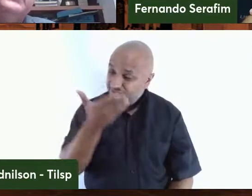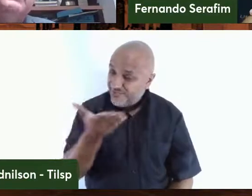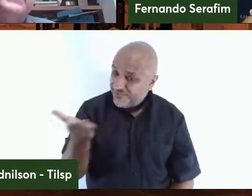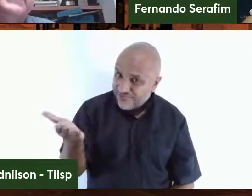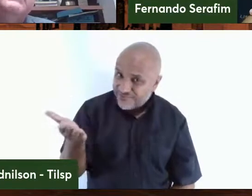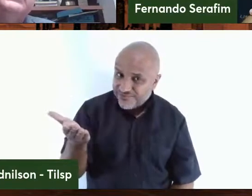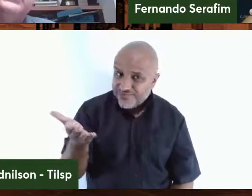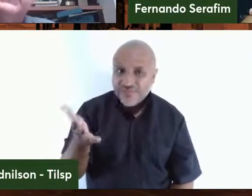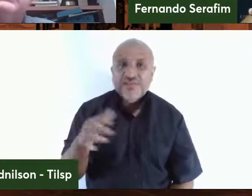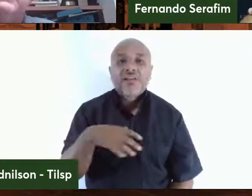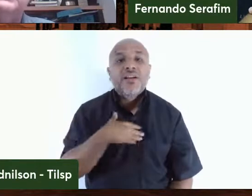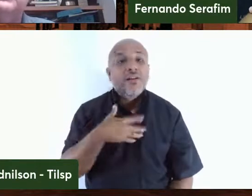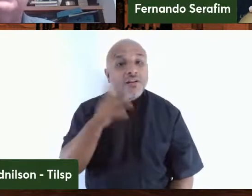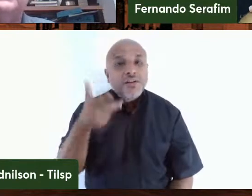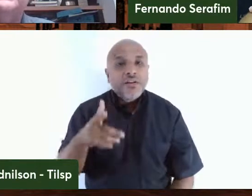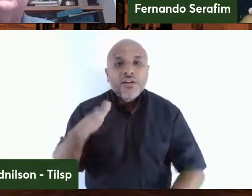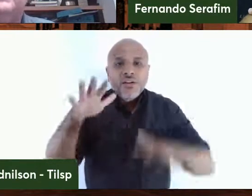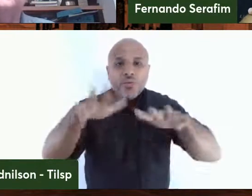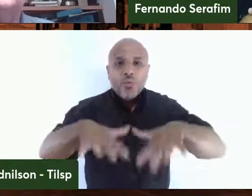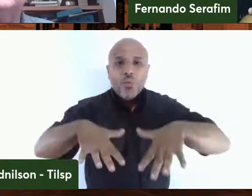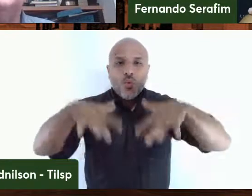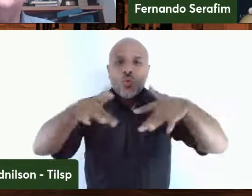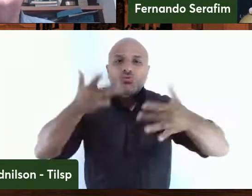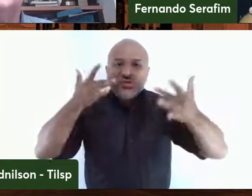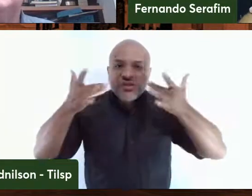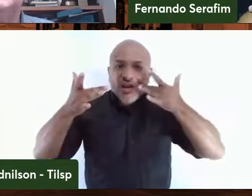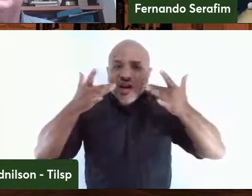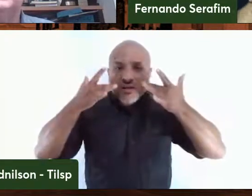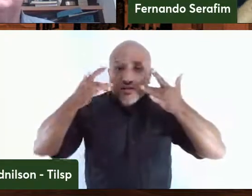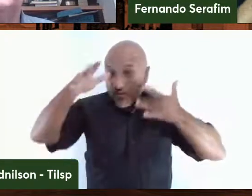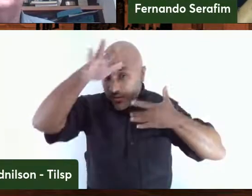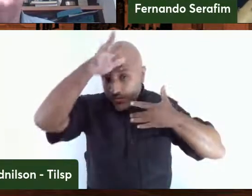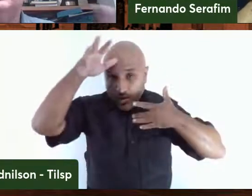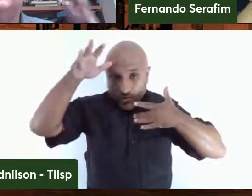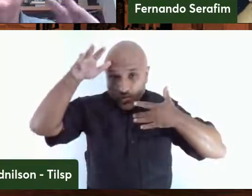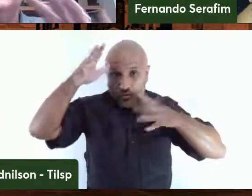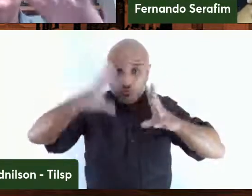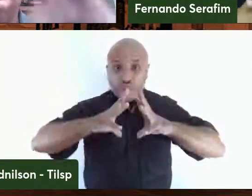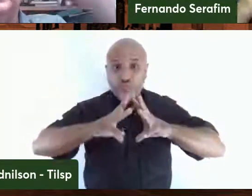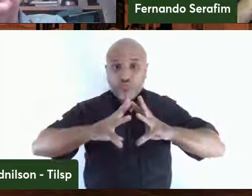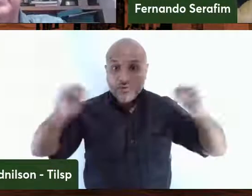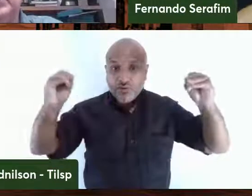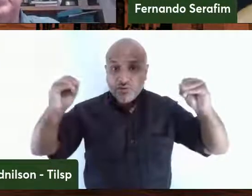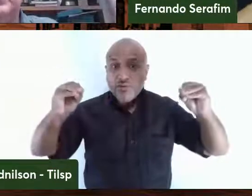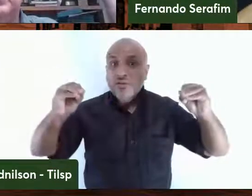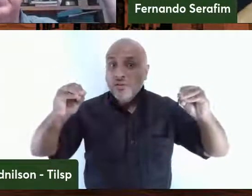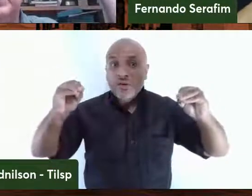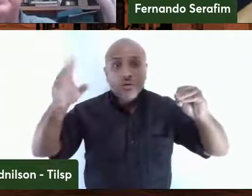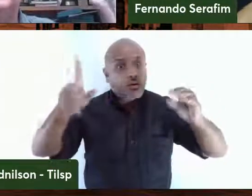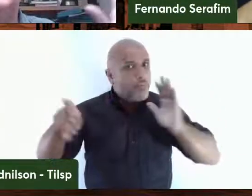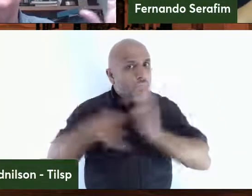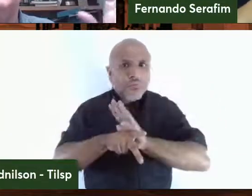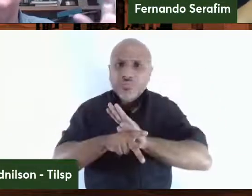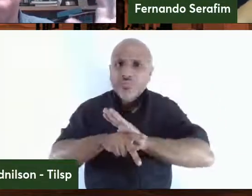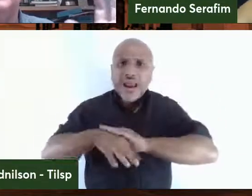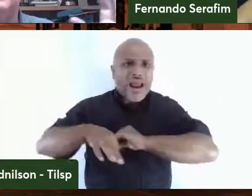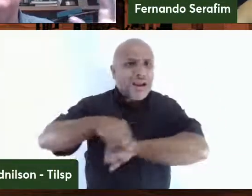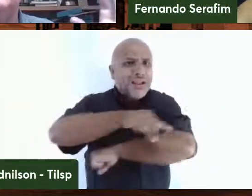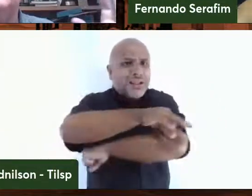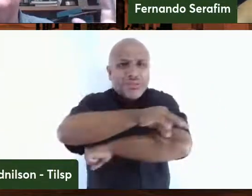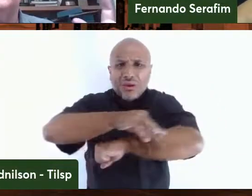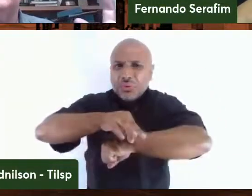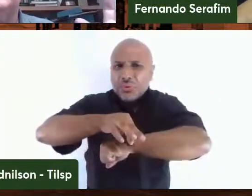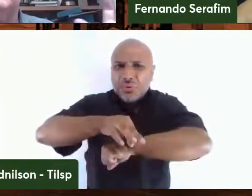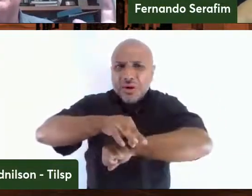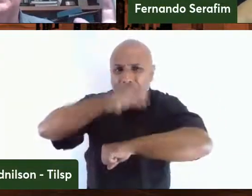se você derrubar o Teatro Amazonas, que é o símbolo, o ícone arquitetônico da